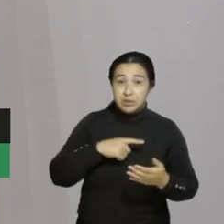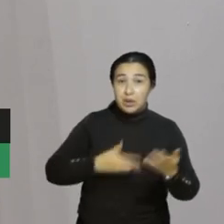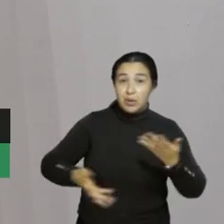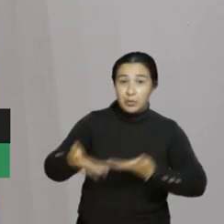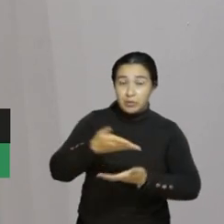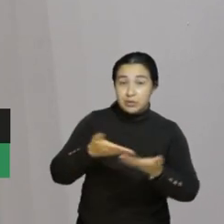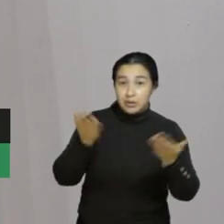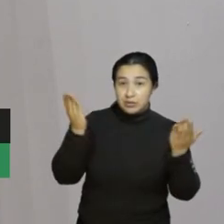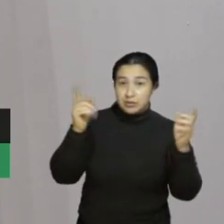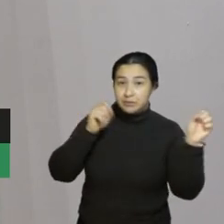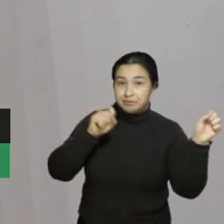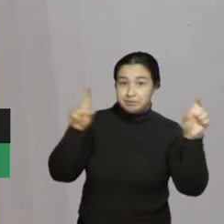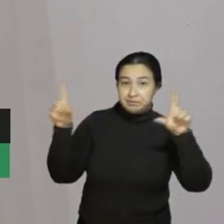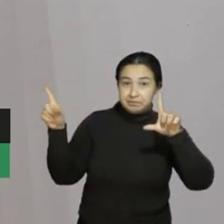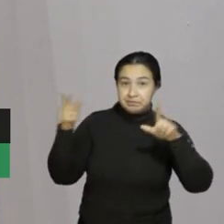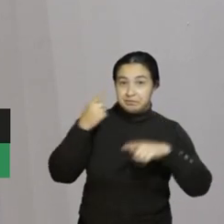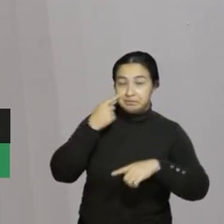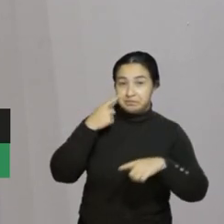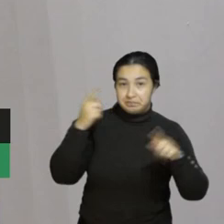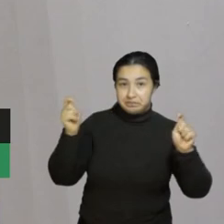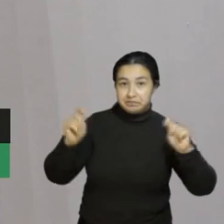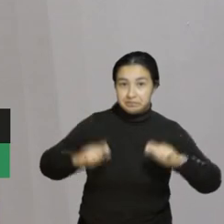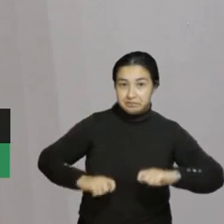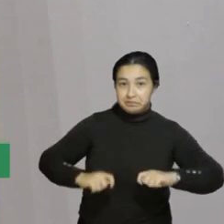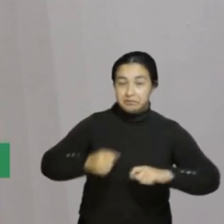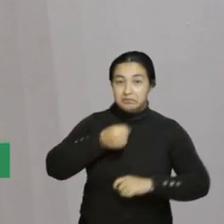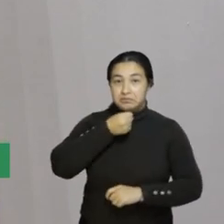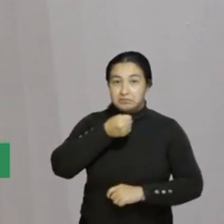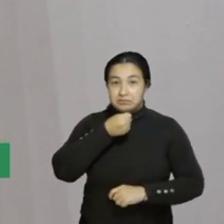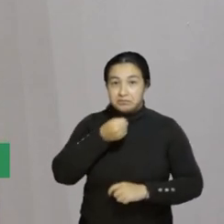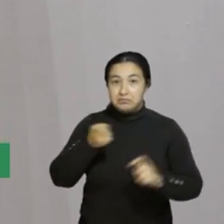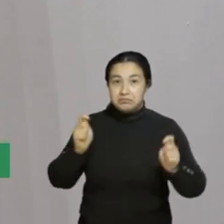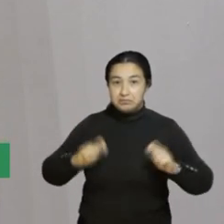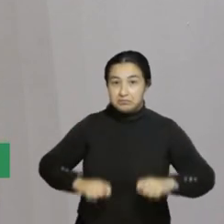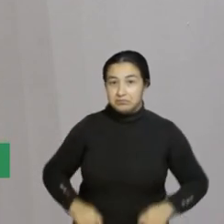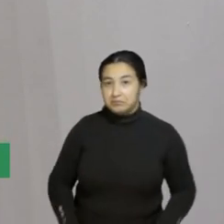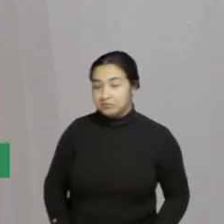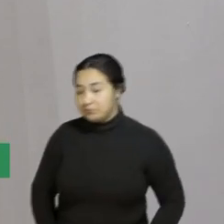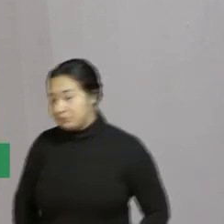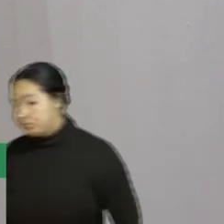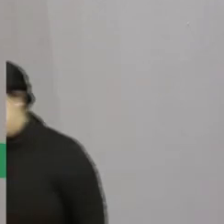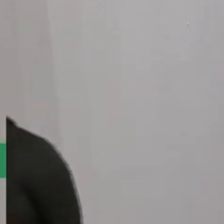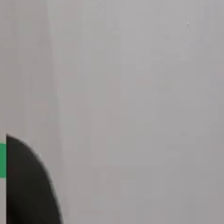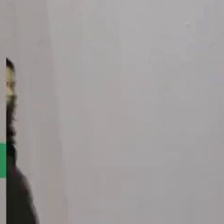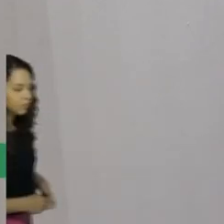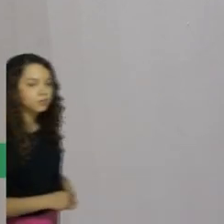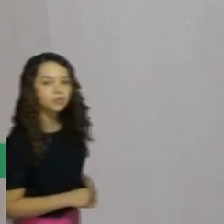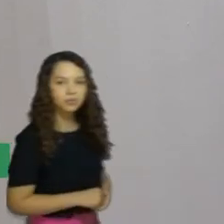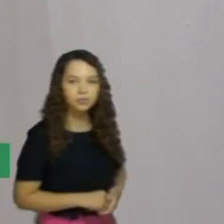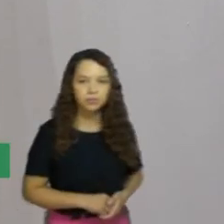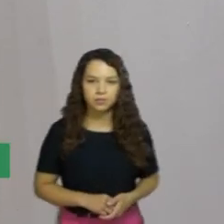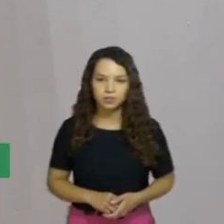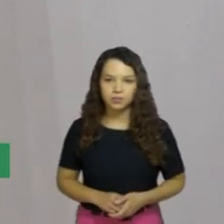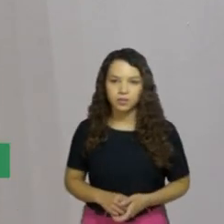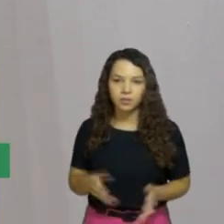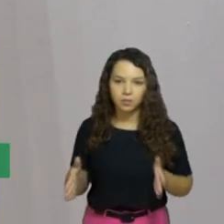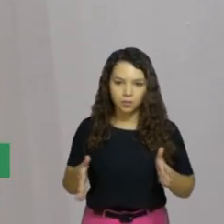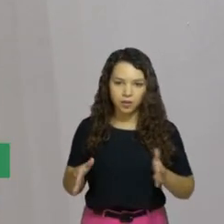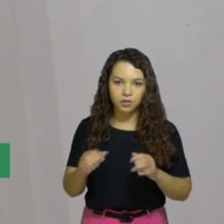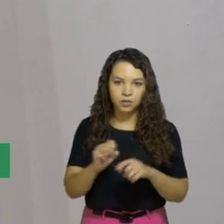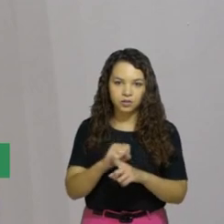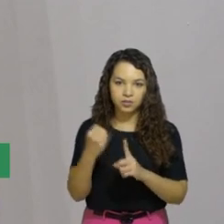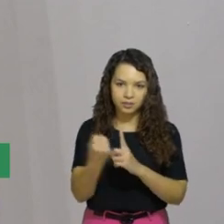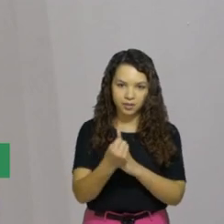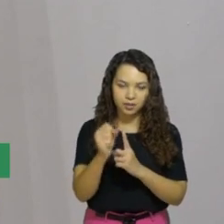imagem da reportagem de TV daquele momento, para que a sociedade catarinense que não